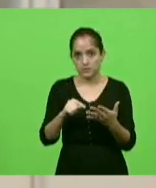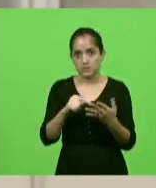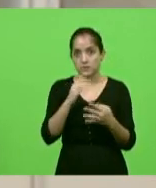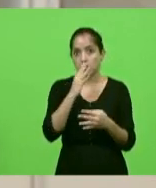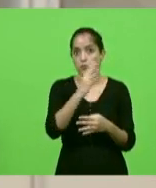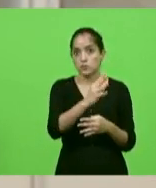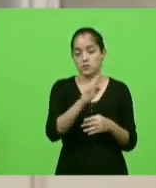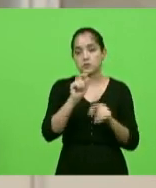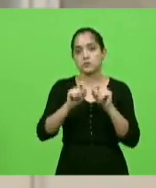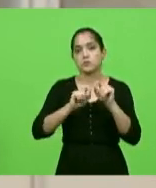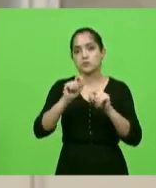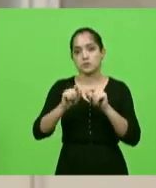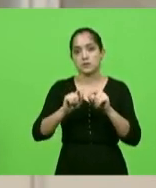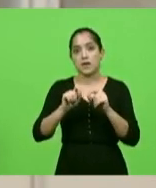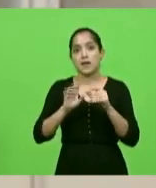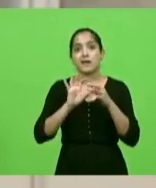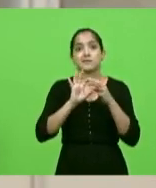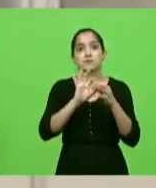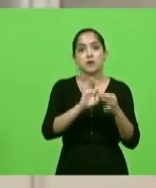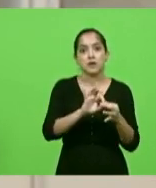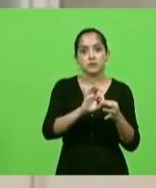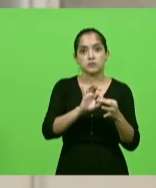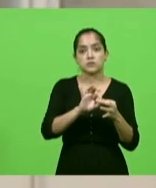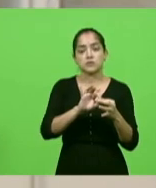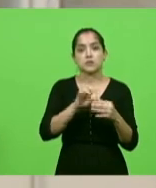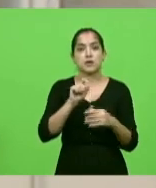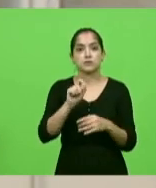elas estão associadas